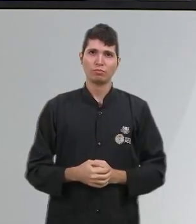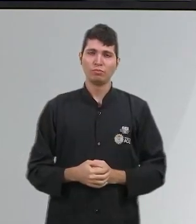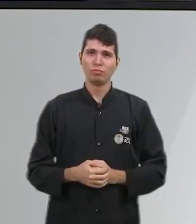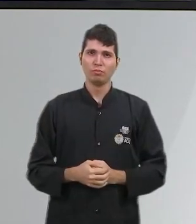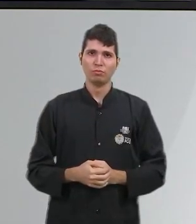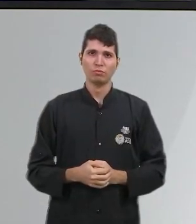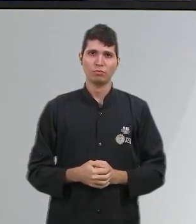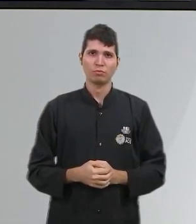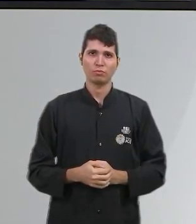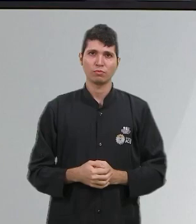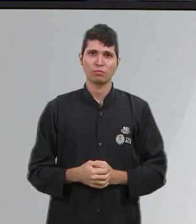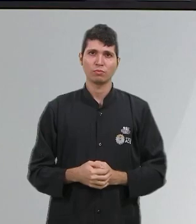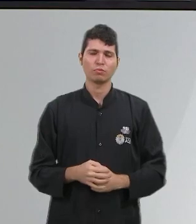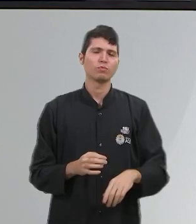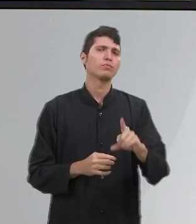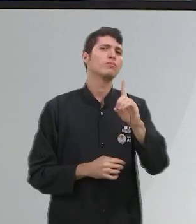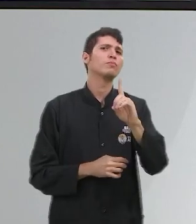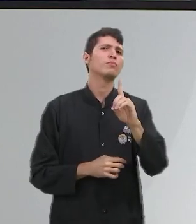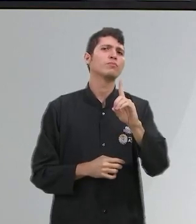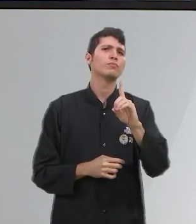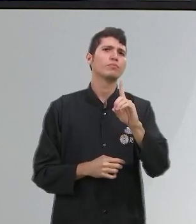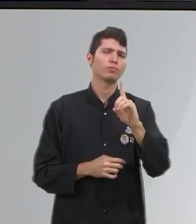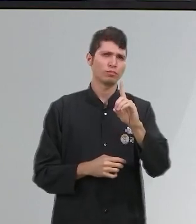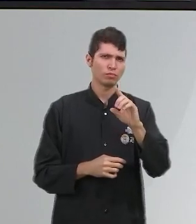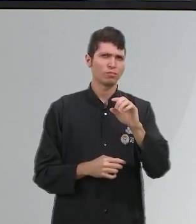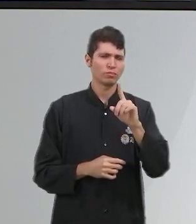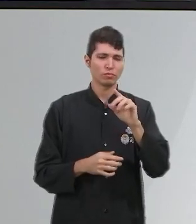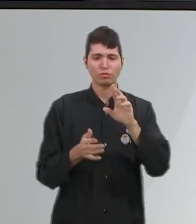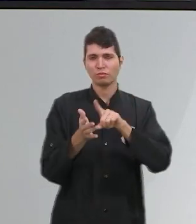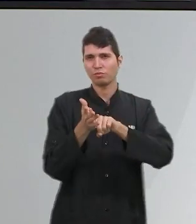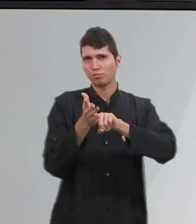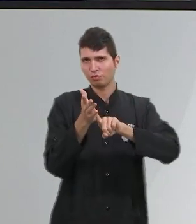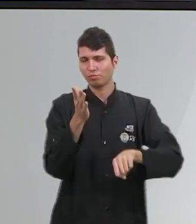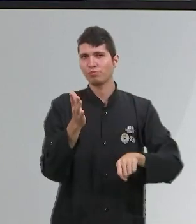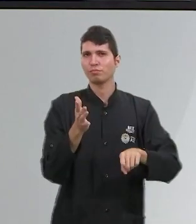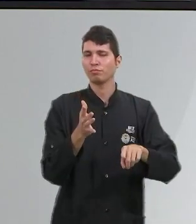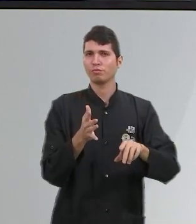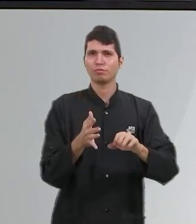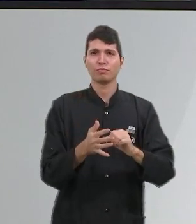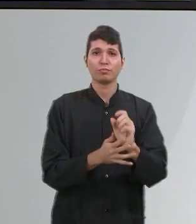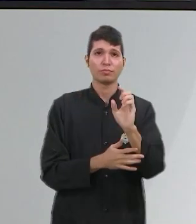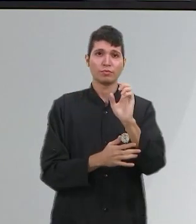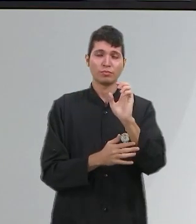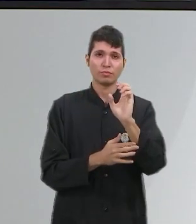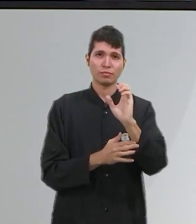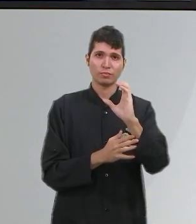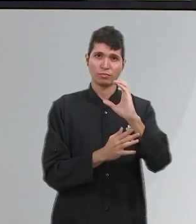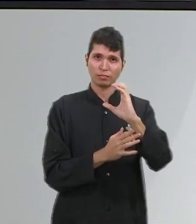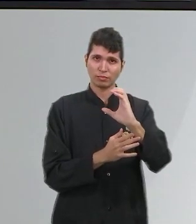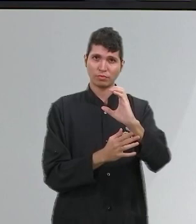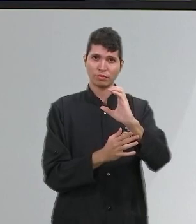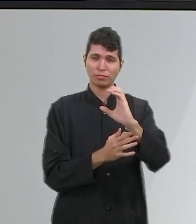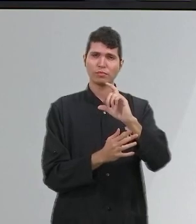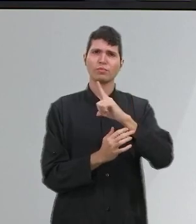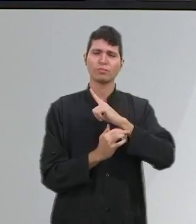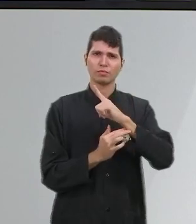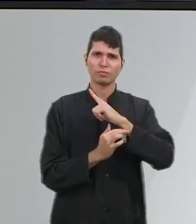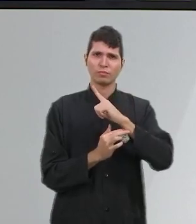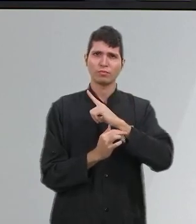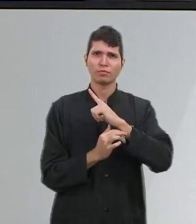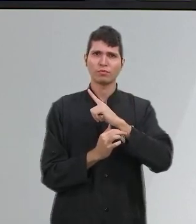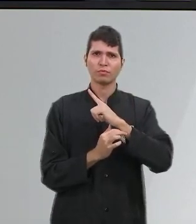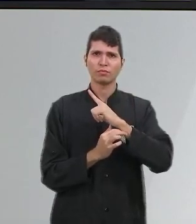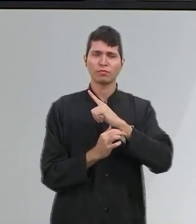aí um composto aromático? Não, então já posso excluir. C, tem um composto aromático?